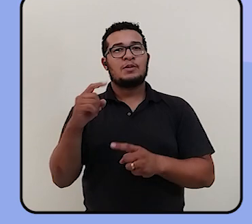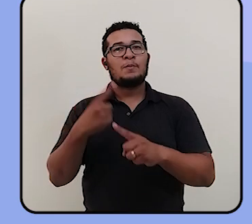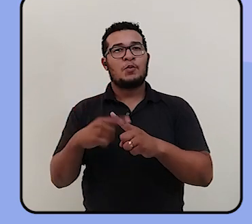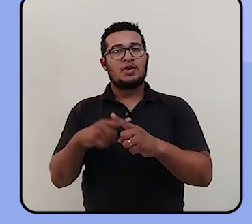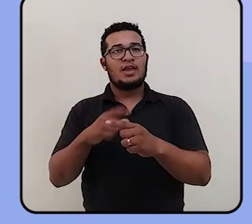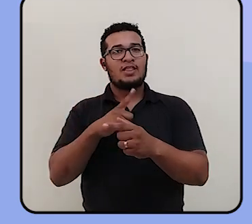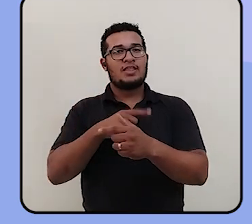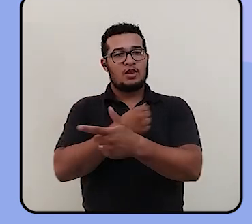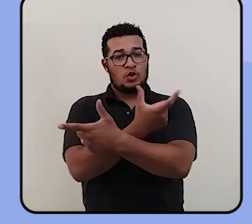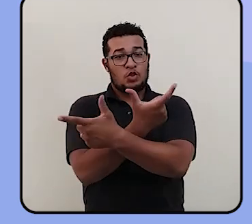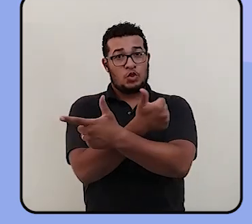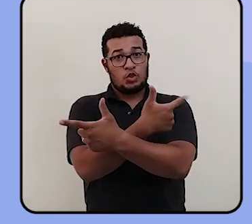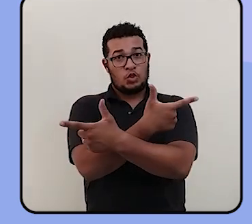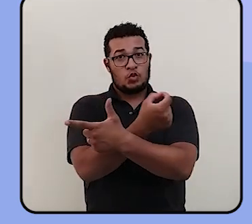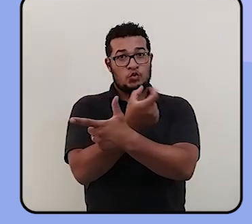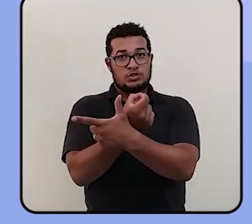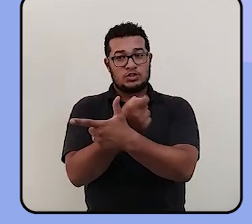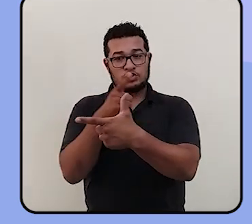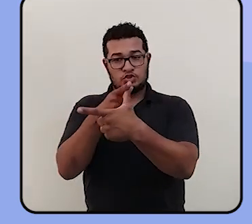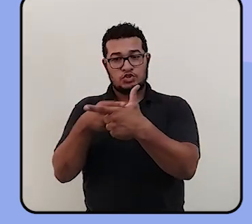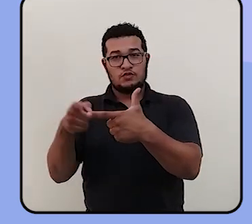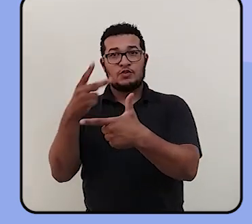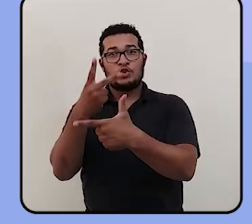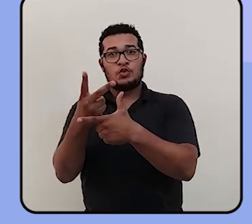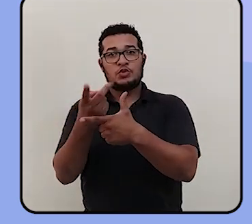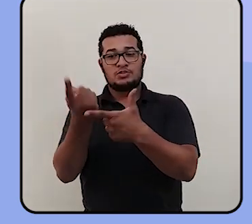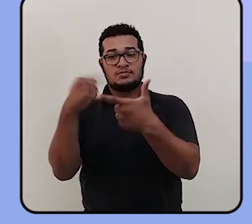Porque você pegou 200 e dividiu por 2.